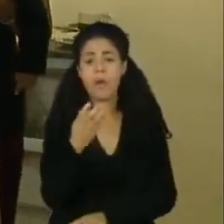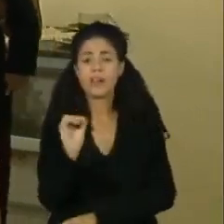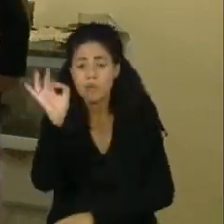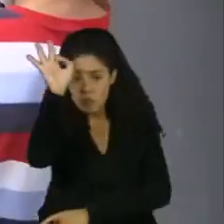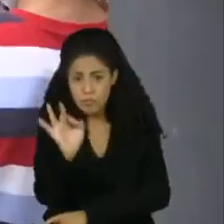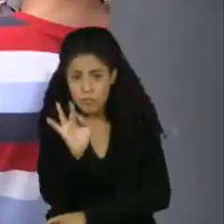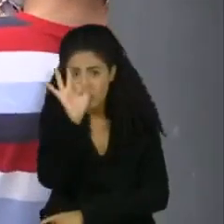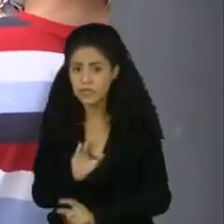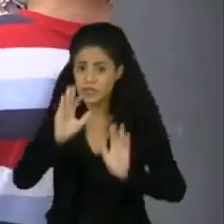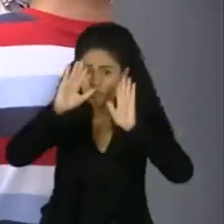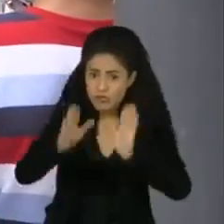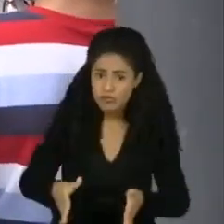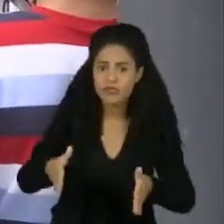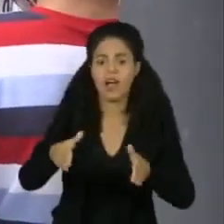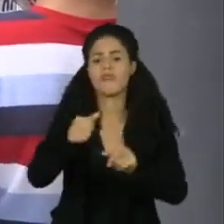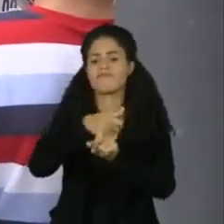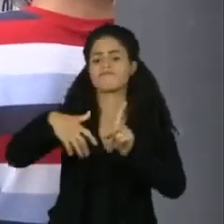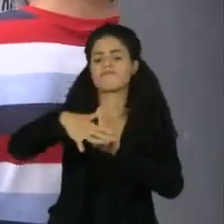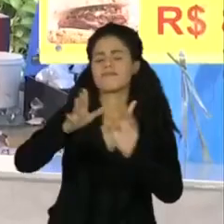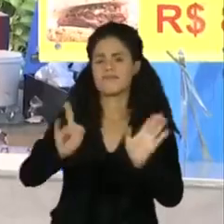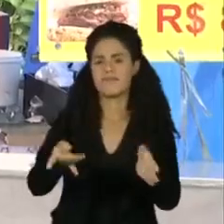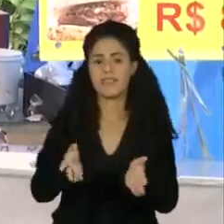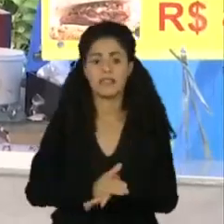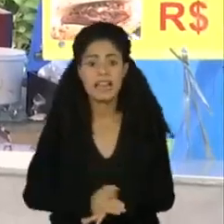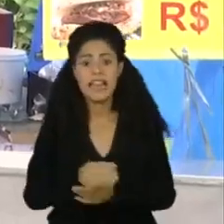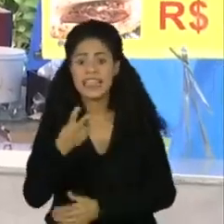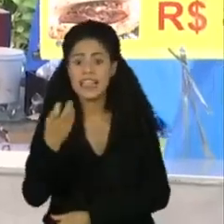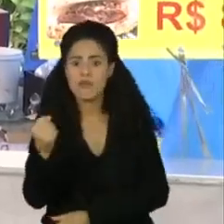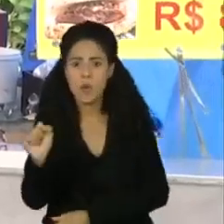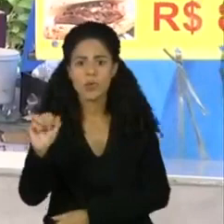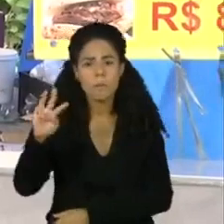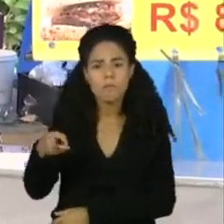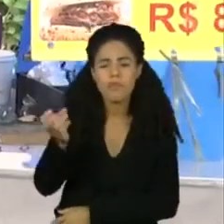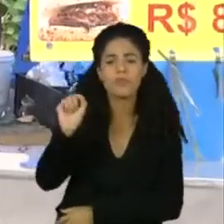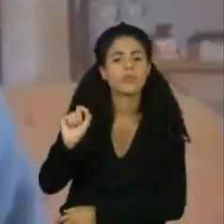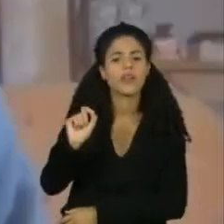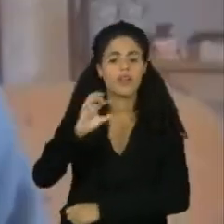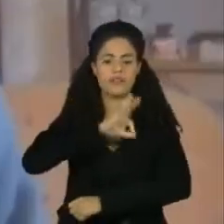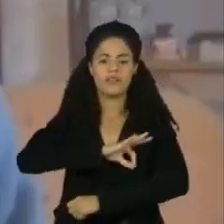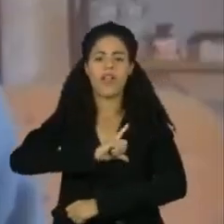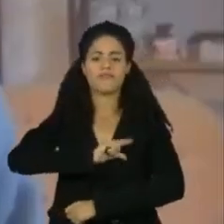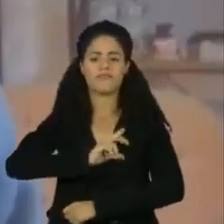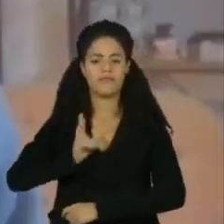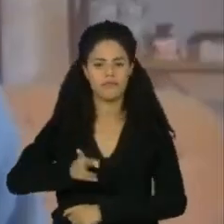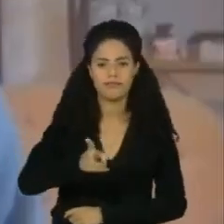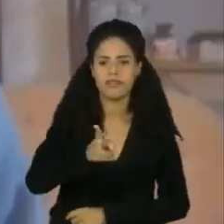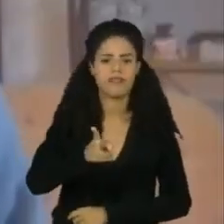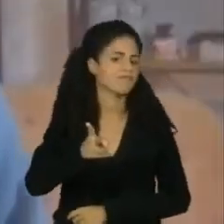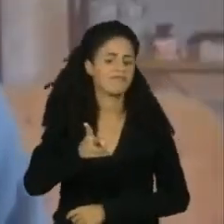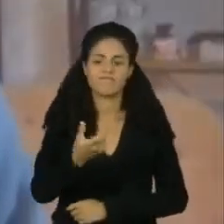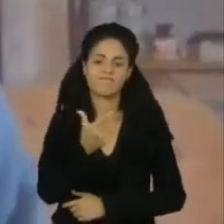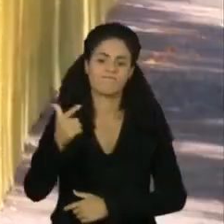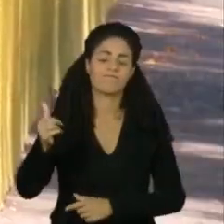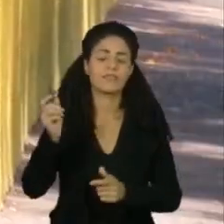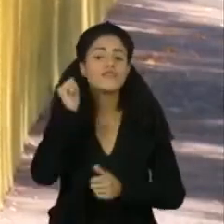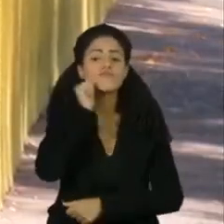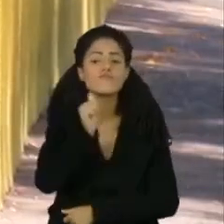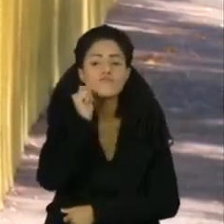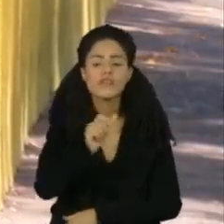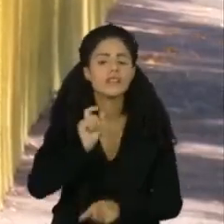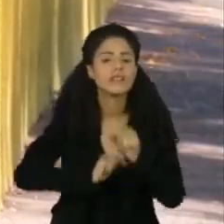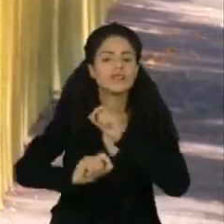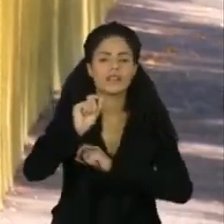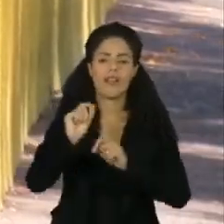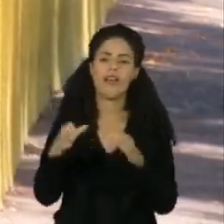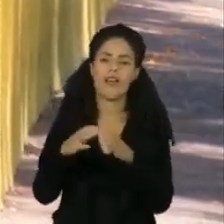da população. São ao menos 38 milhões de brasileiros sem renda fixa. Esta economista explica que as mulheres são a